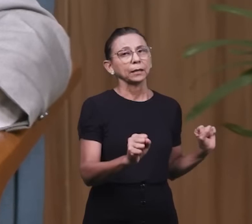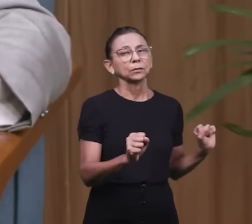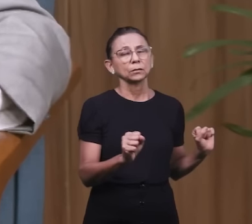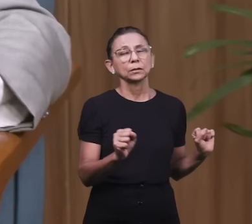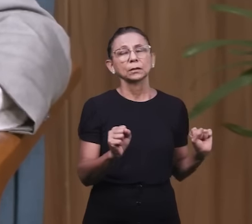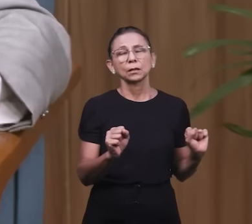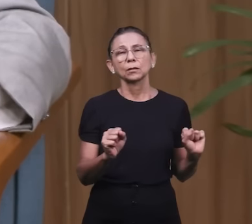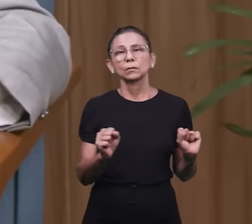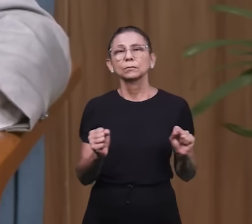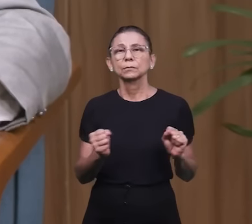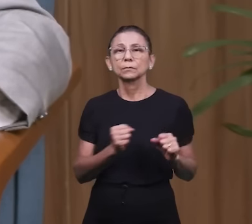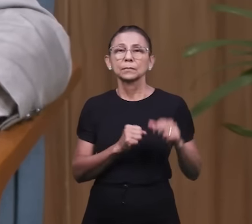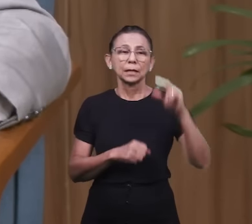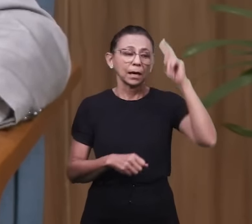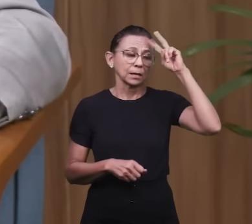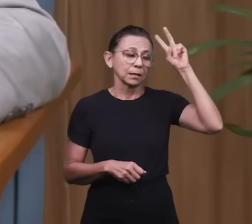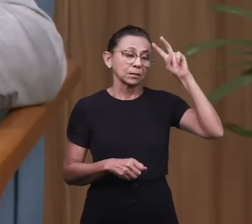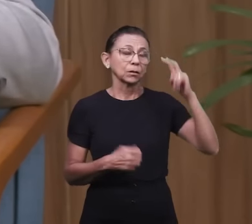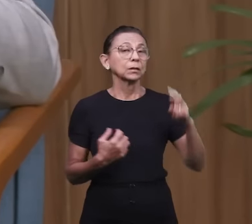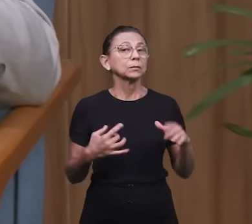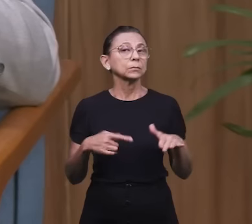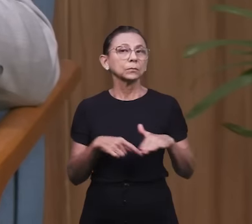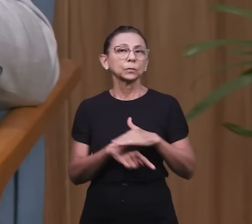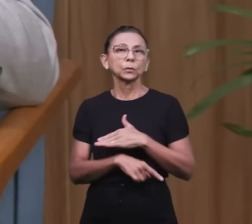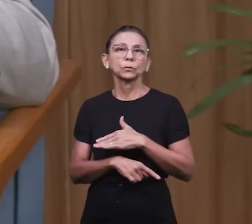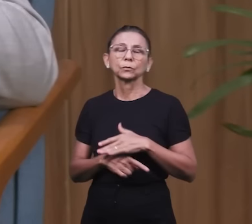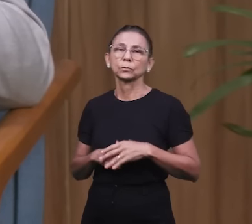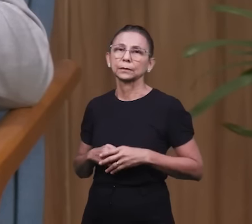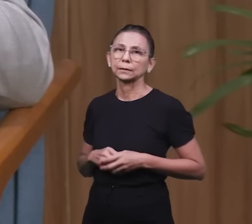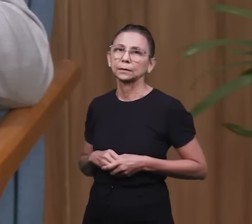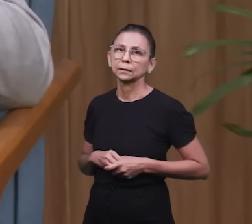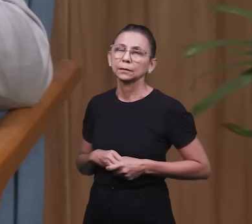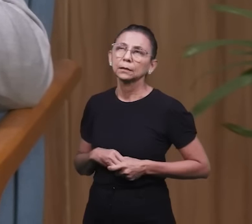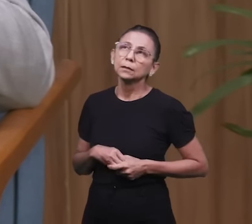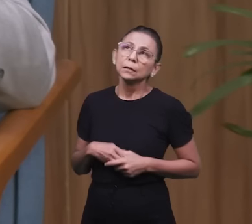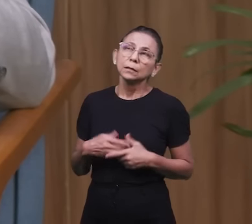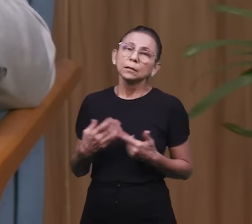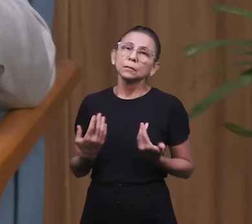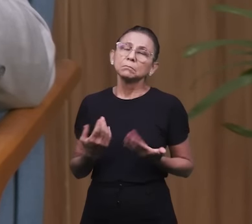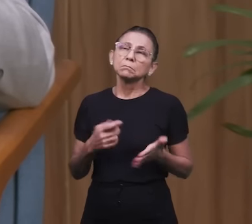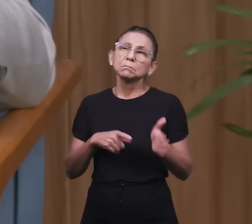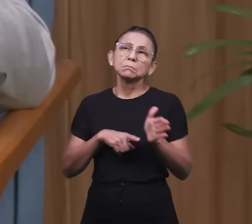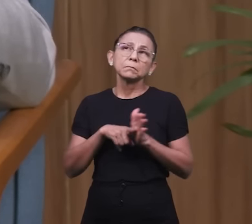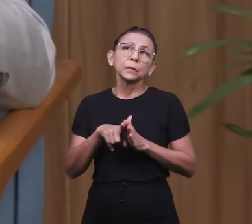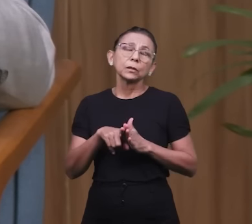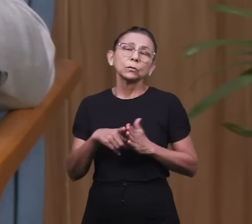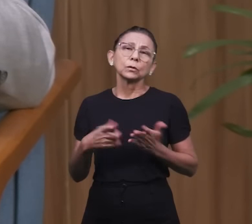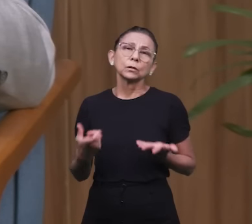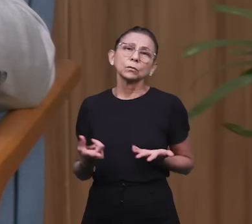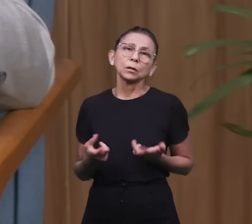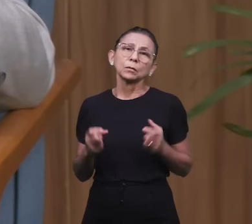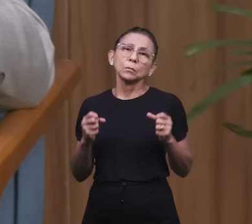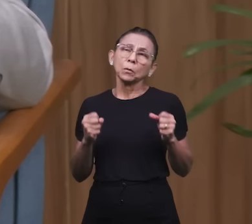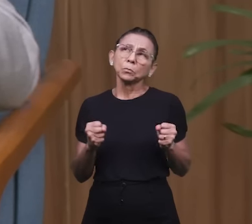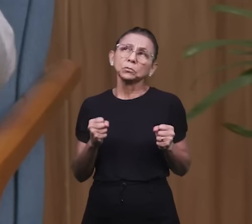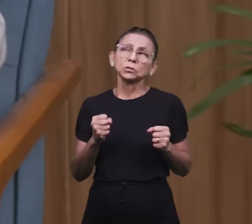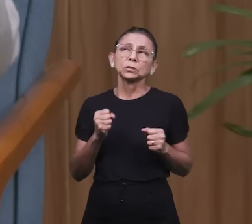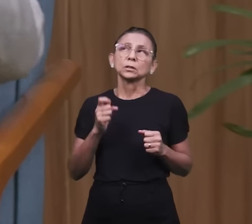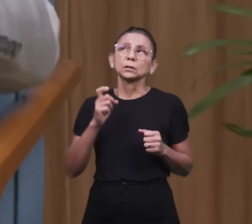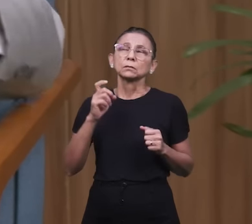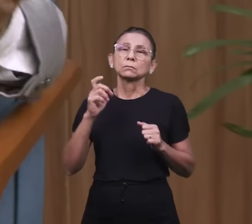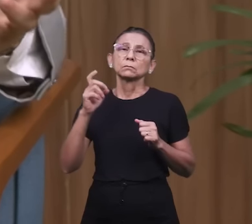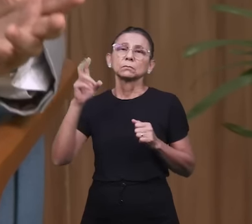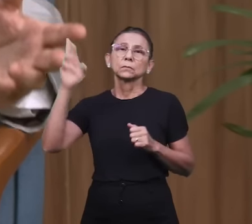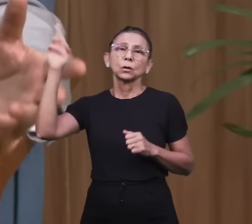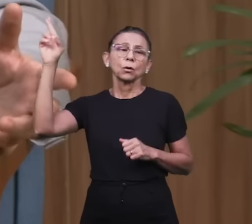é profundo para nós para nós refletirmos né porque por que que o senhor não tirou Israel sem